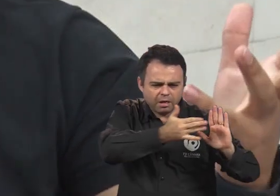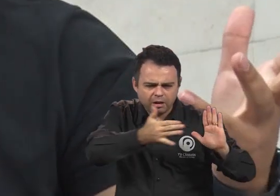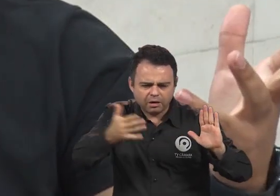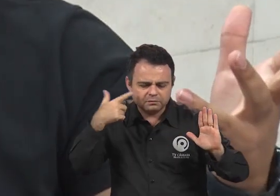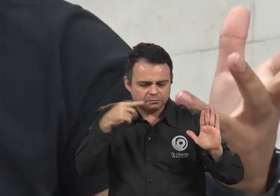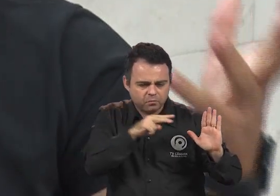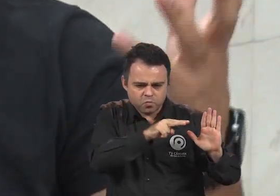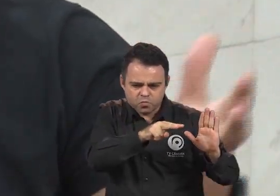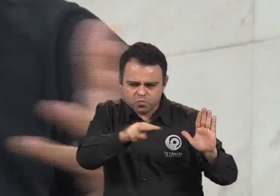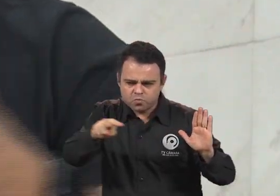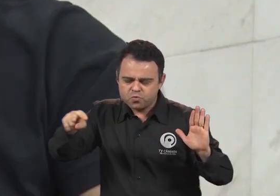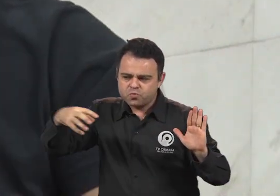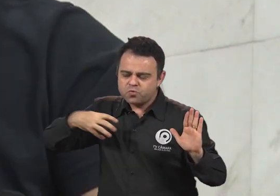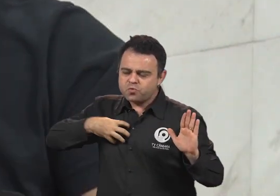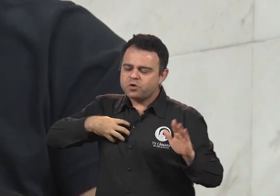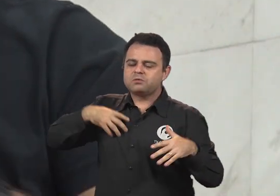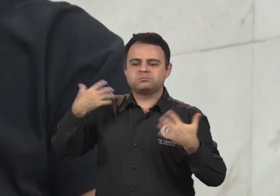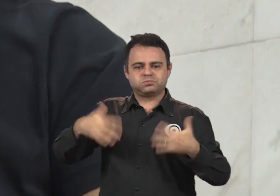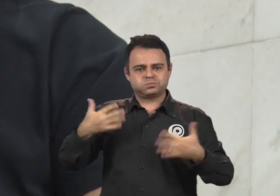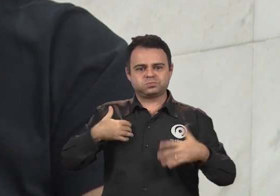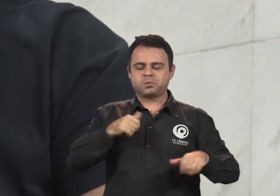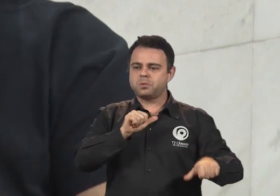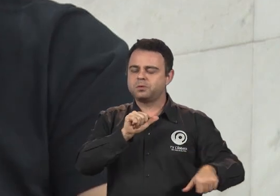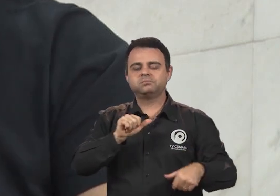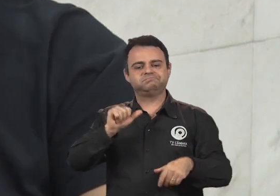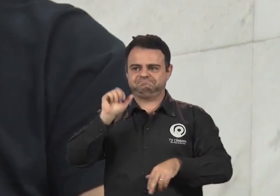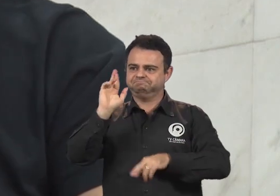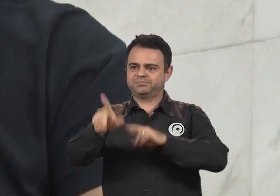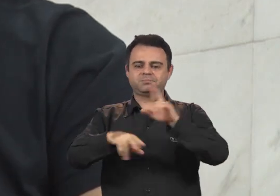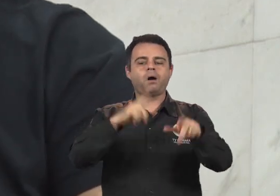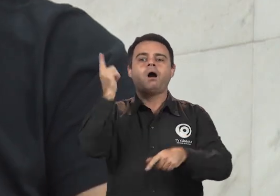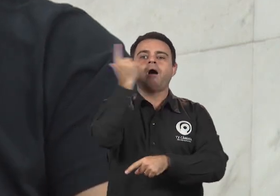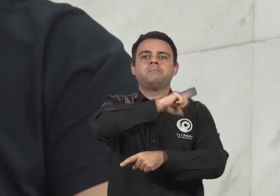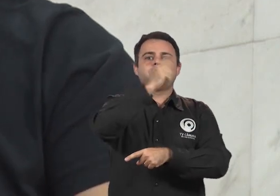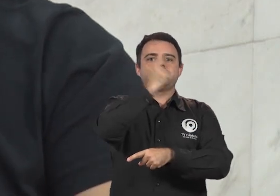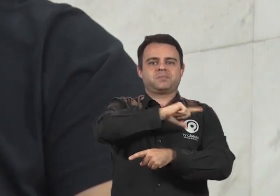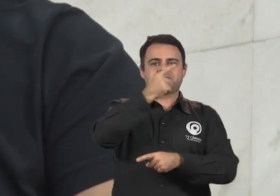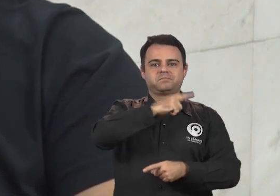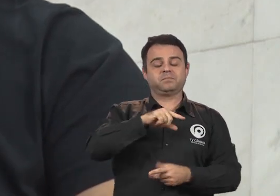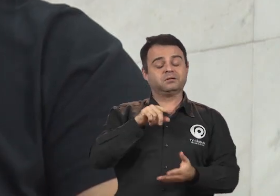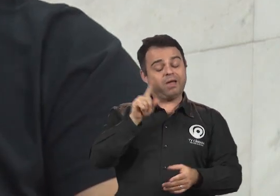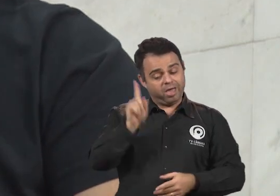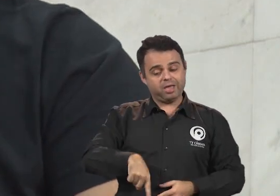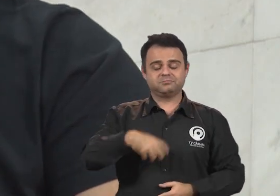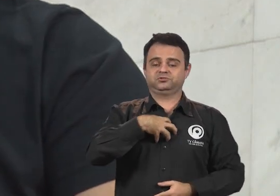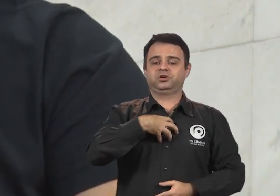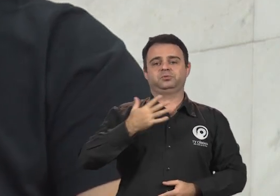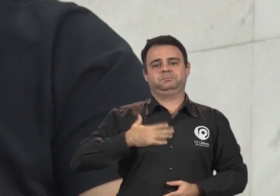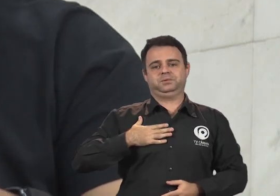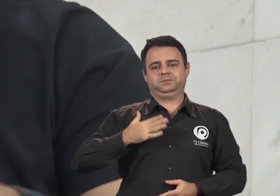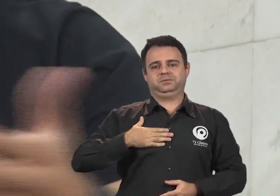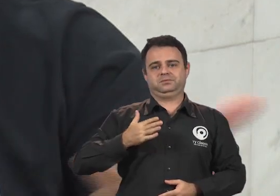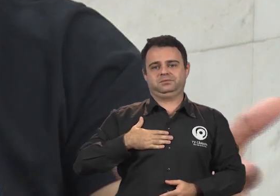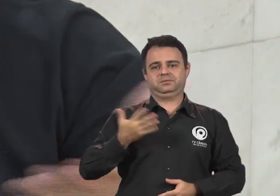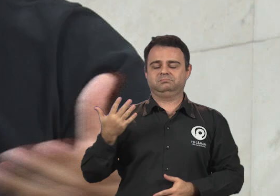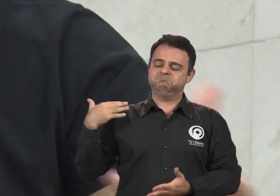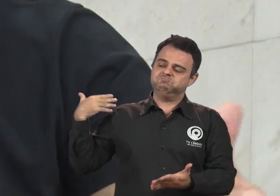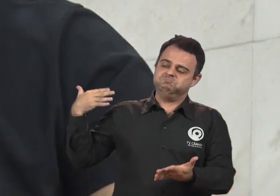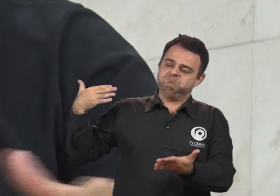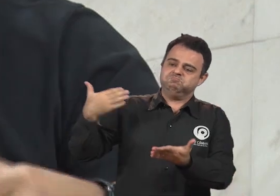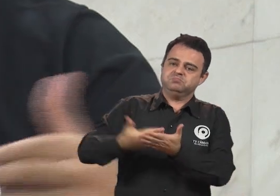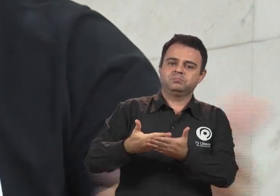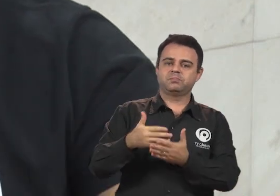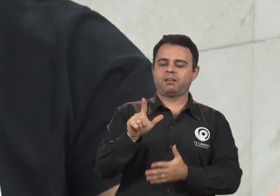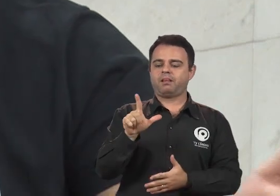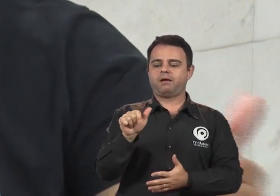uau, fizemos a diferença. E essa é a minha missão, é fazer a diferença e deixar legado. Para passar